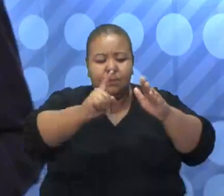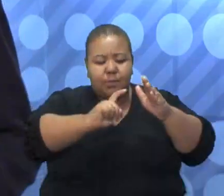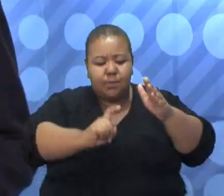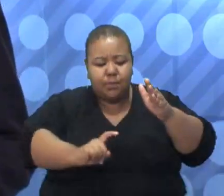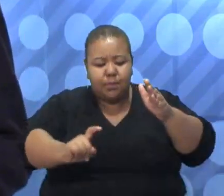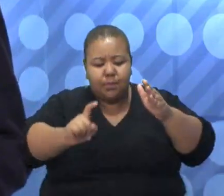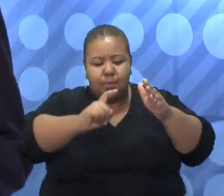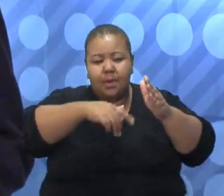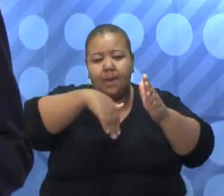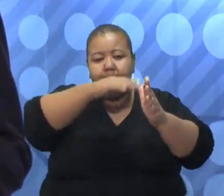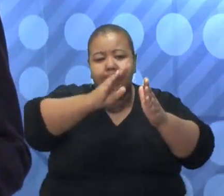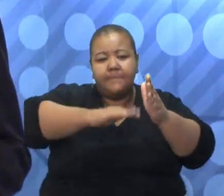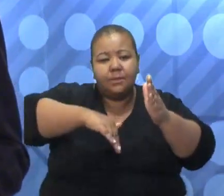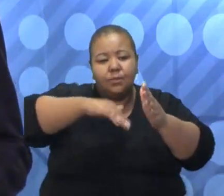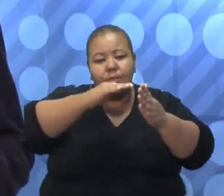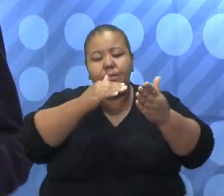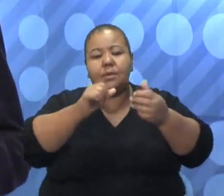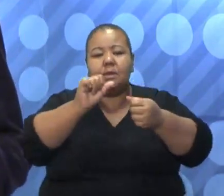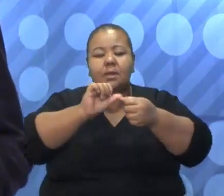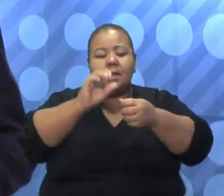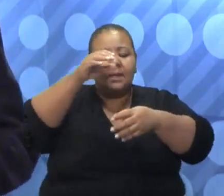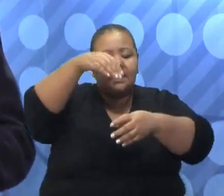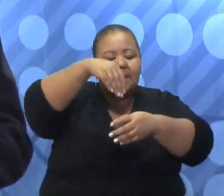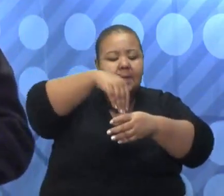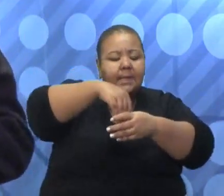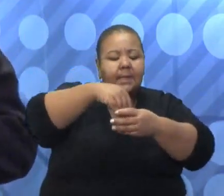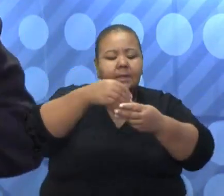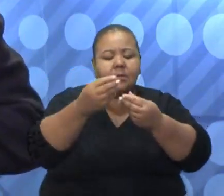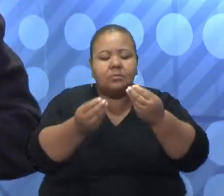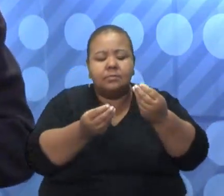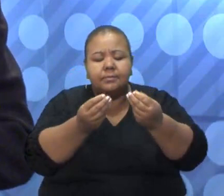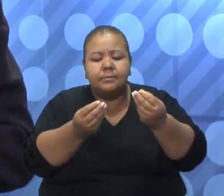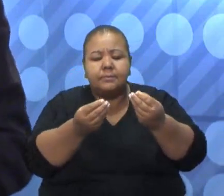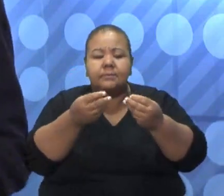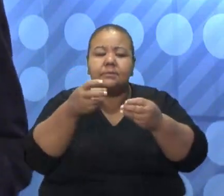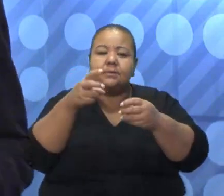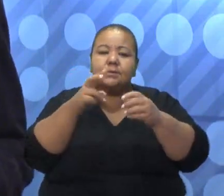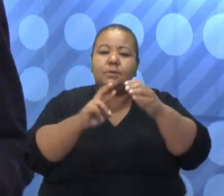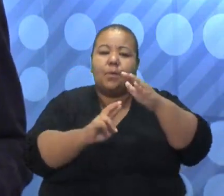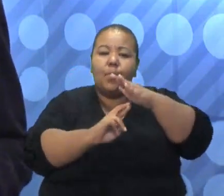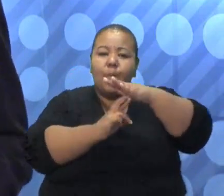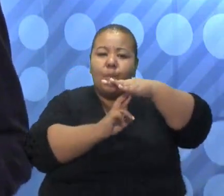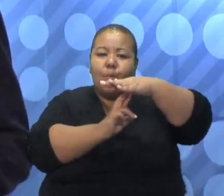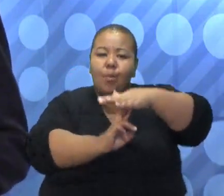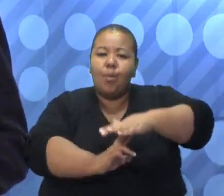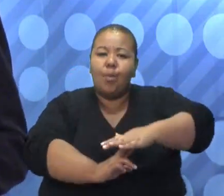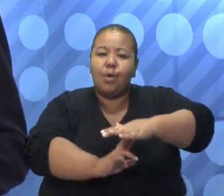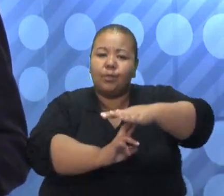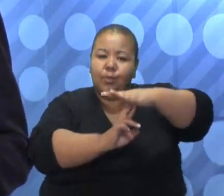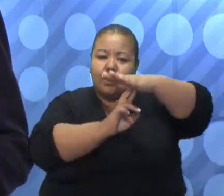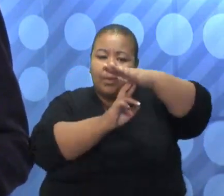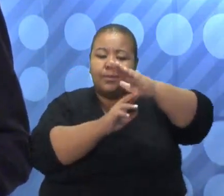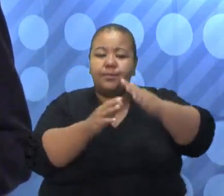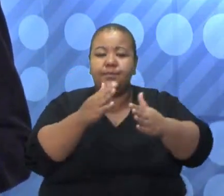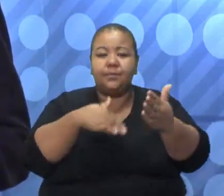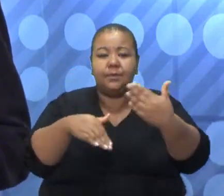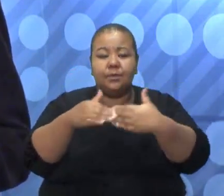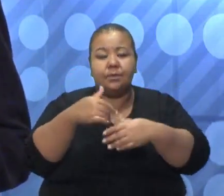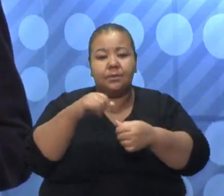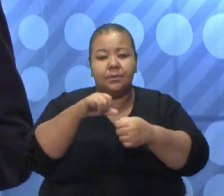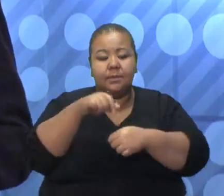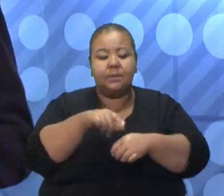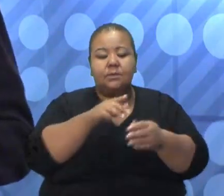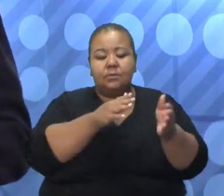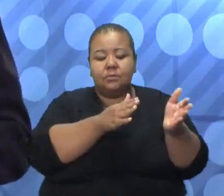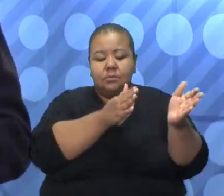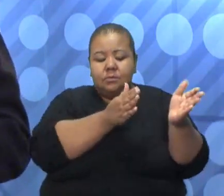de acabamento interno, acabamento externo, motor, todo o processo sendo construído numa linha, né, que